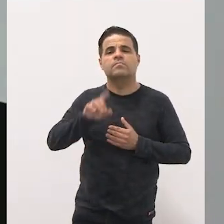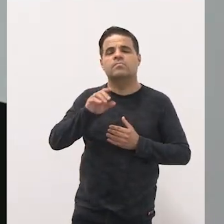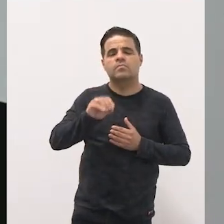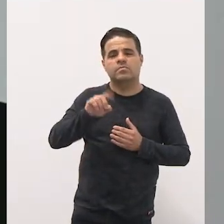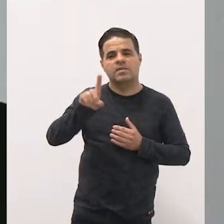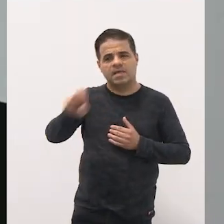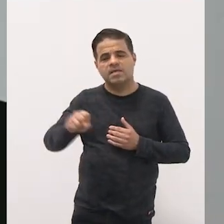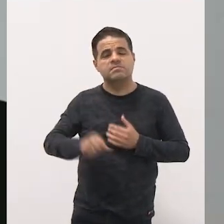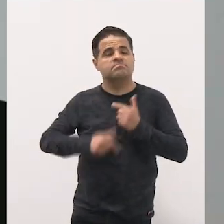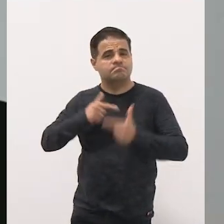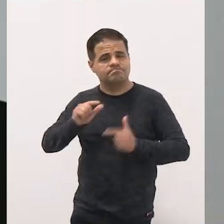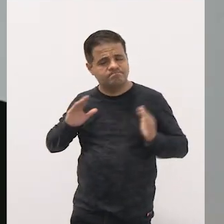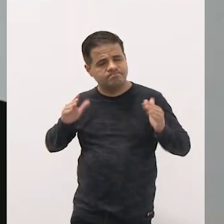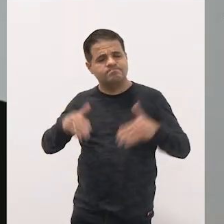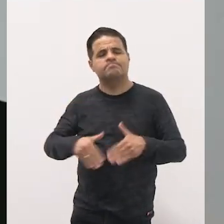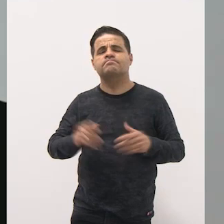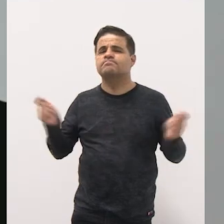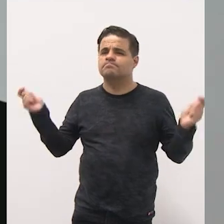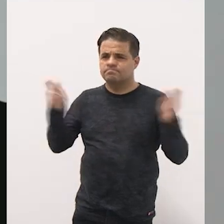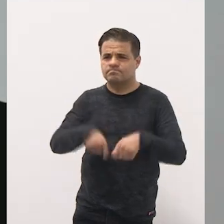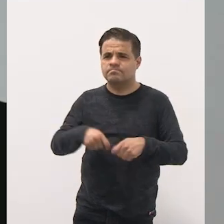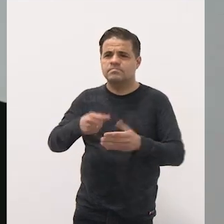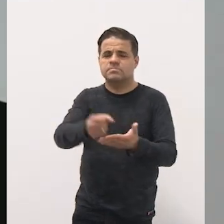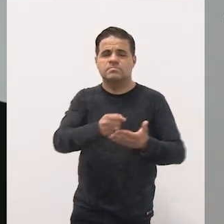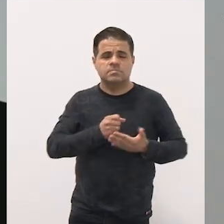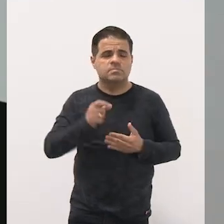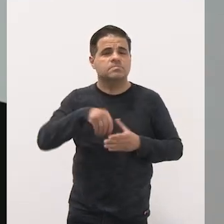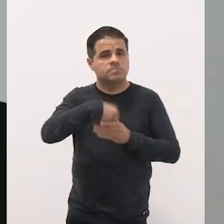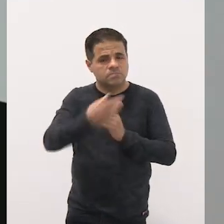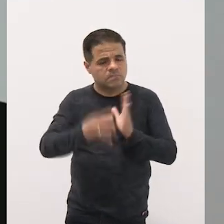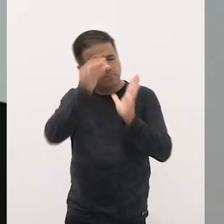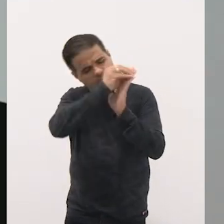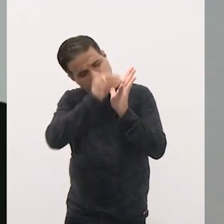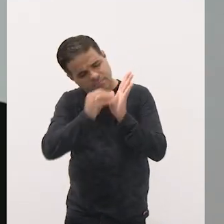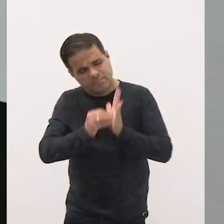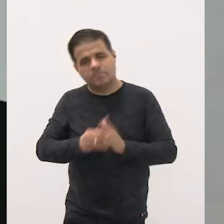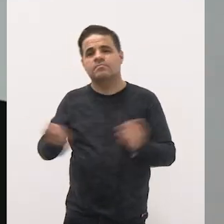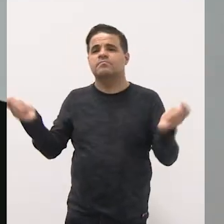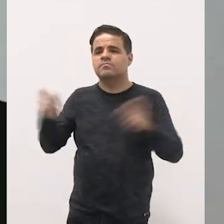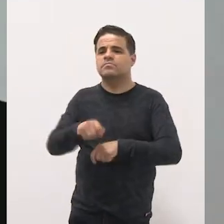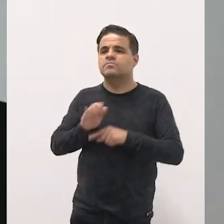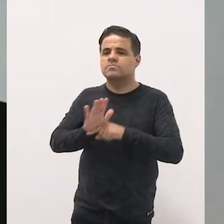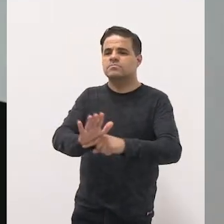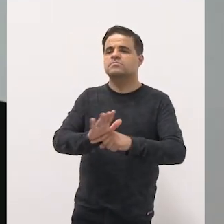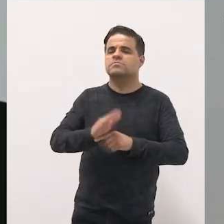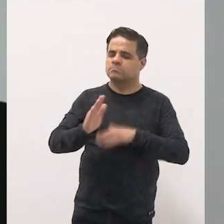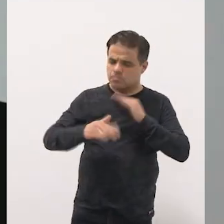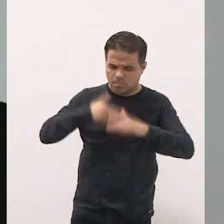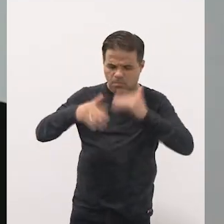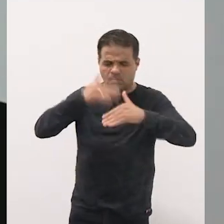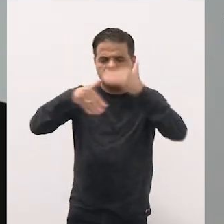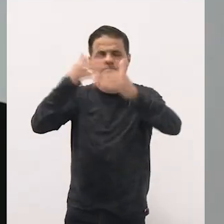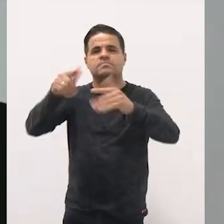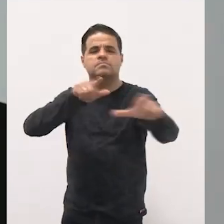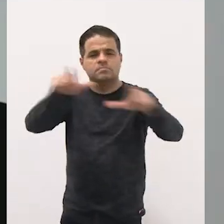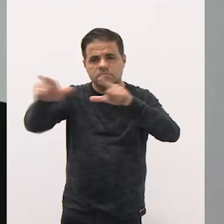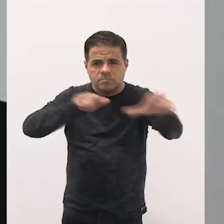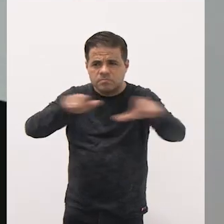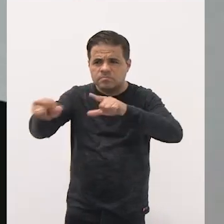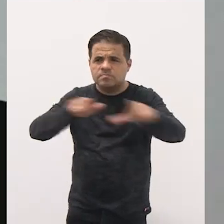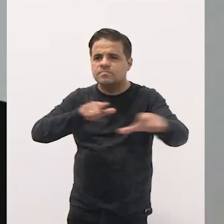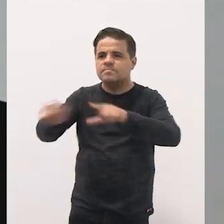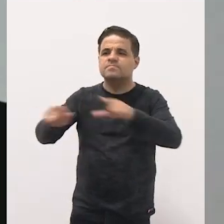sendo trabalhado e que possa trazer para a gente contribuições para que a gente desenvolva um